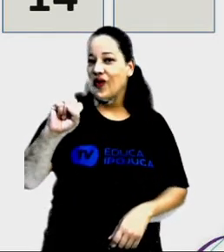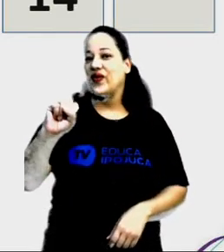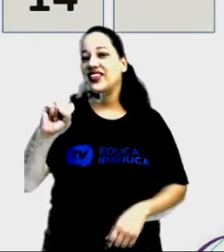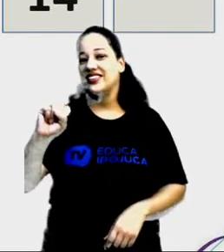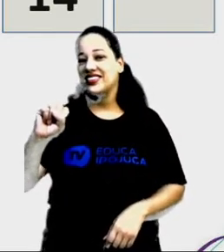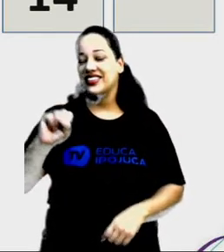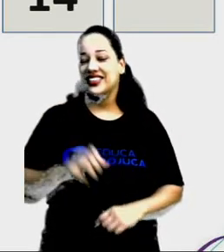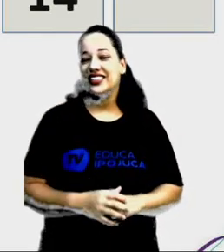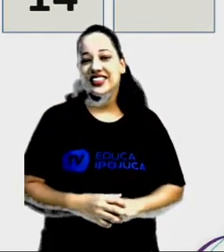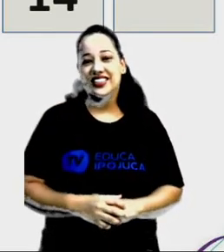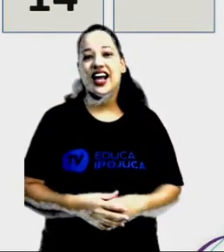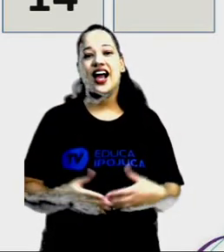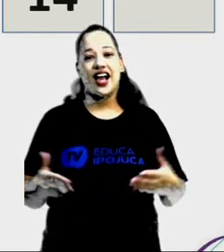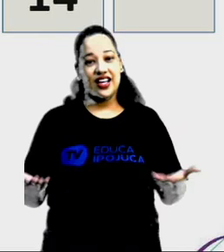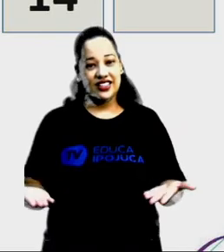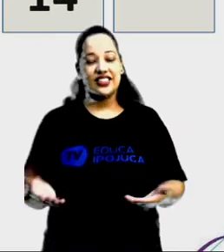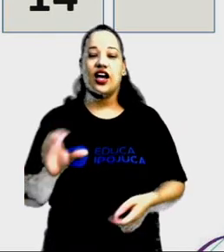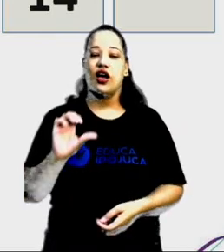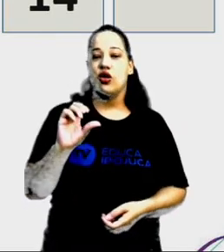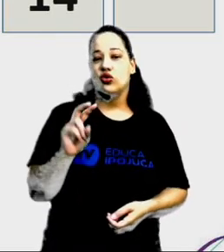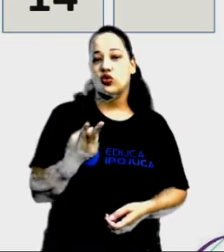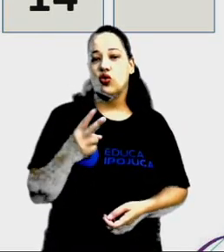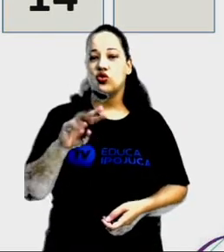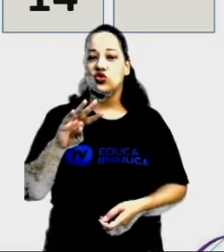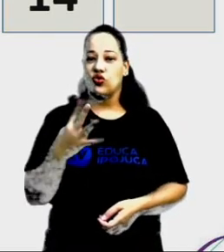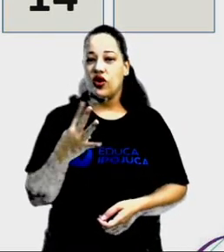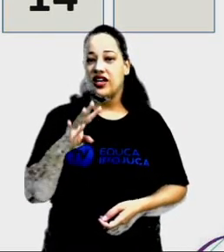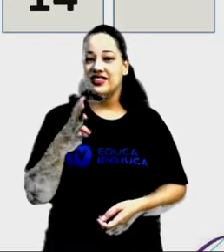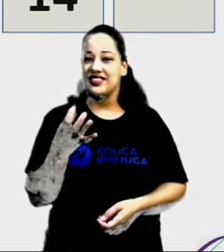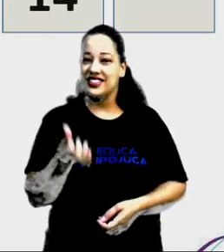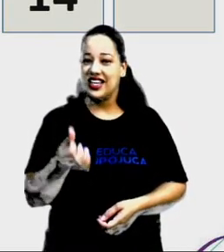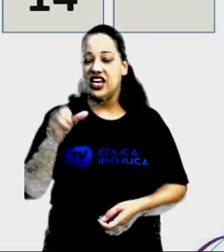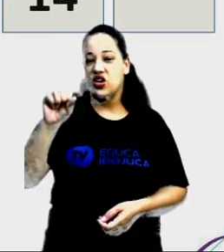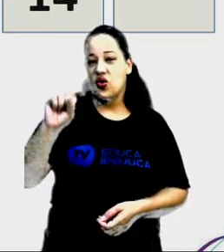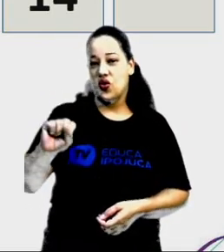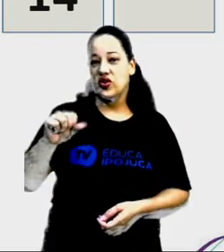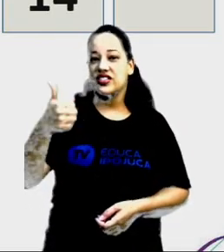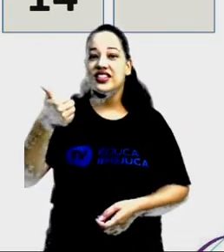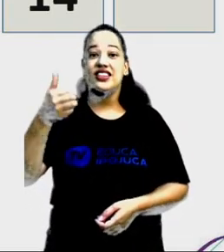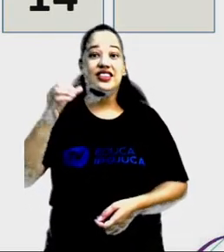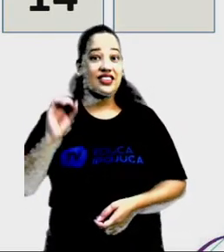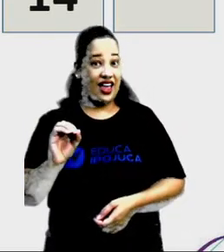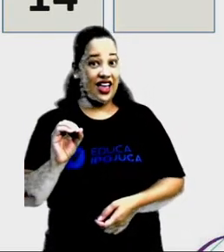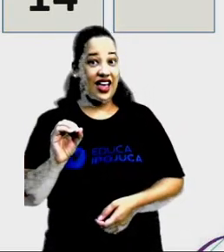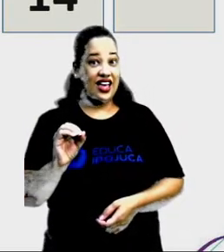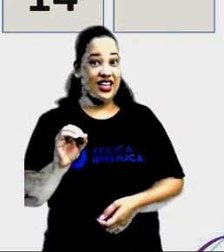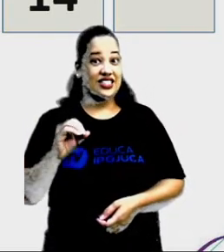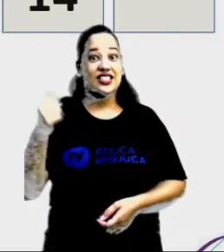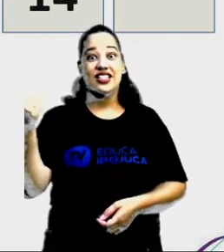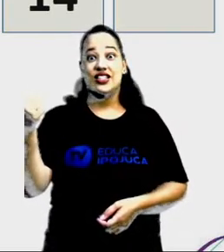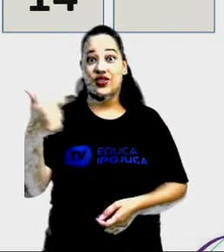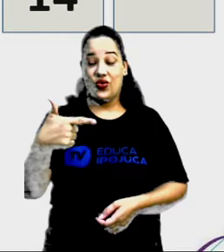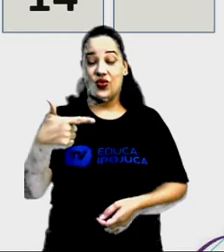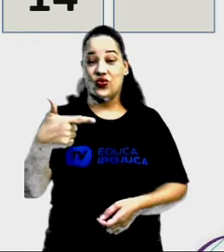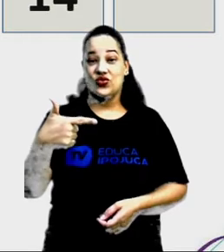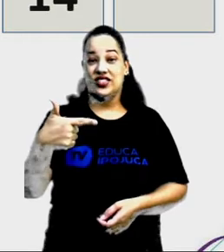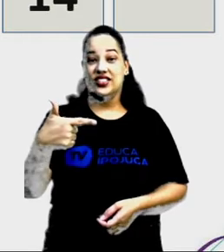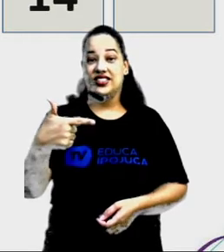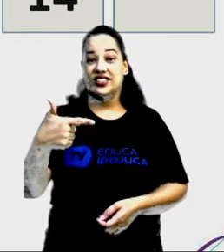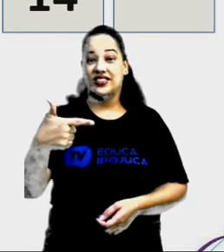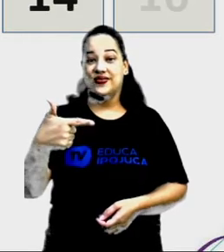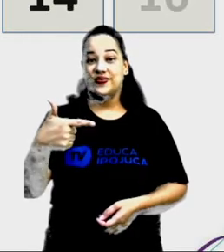8. 2, 4, 6, 8, 10, 12,